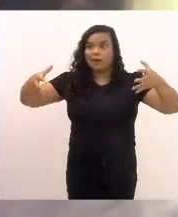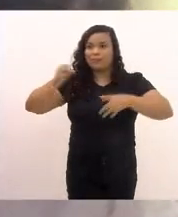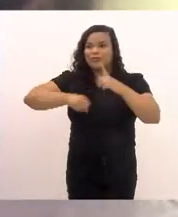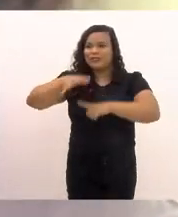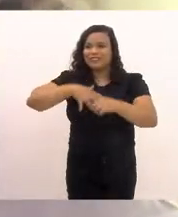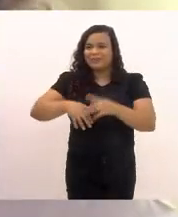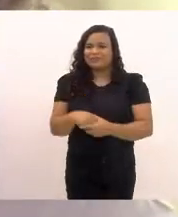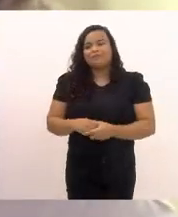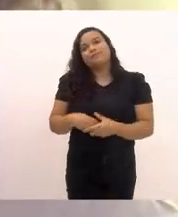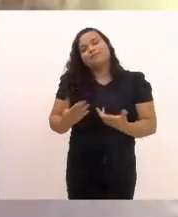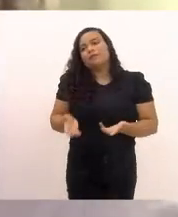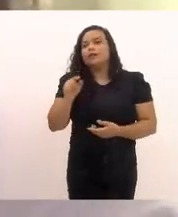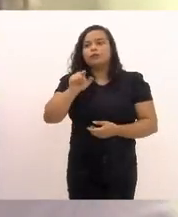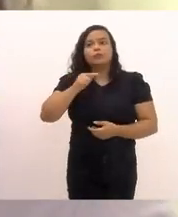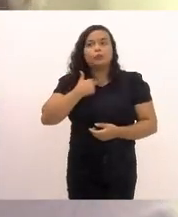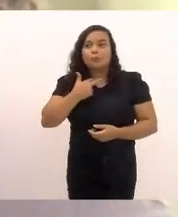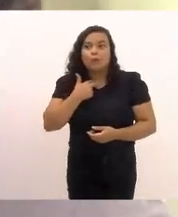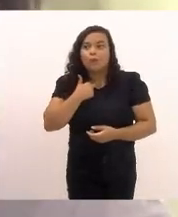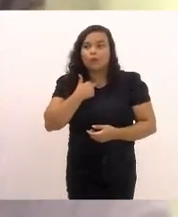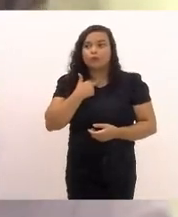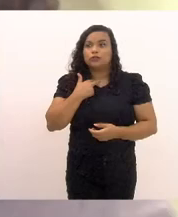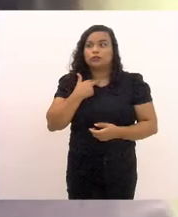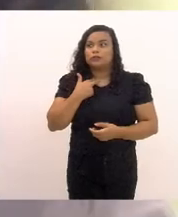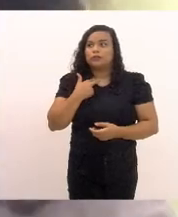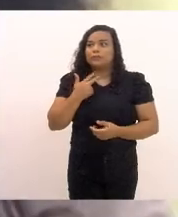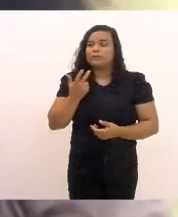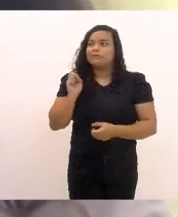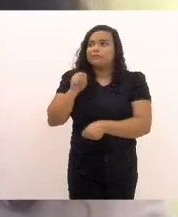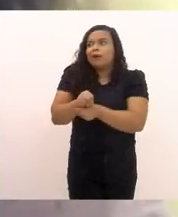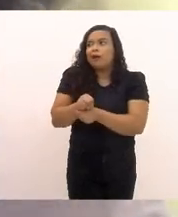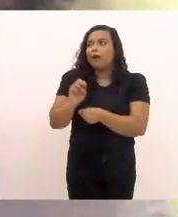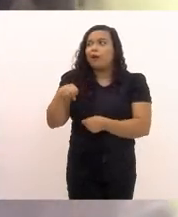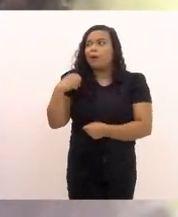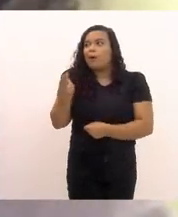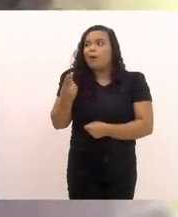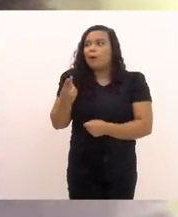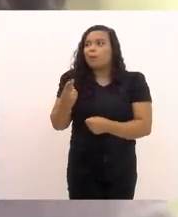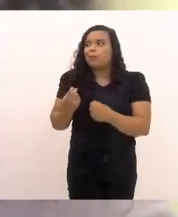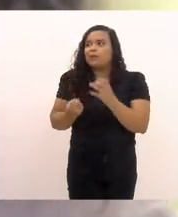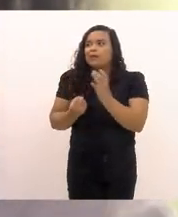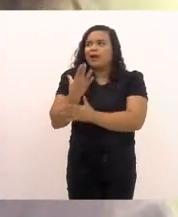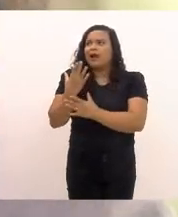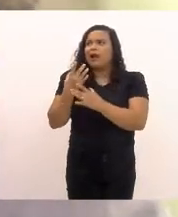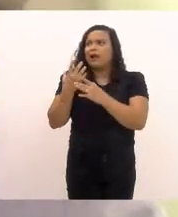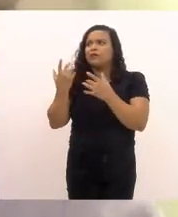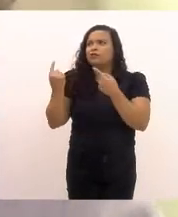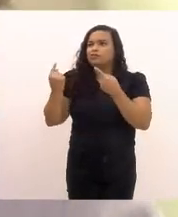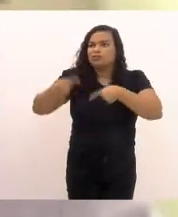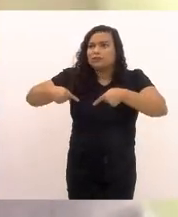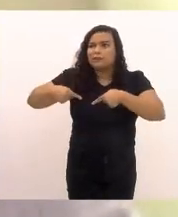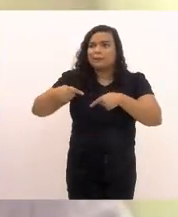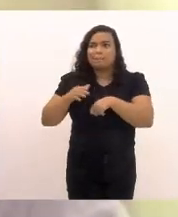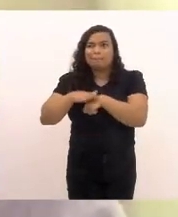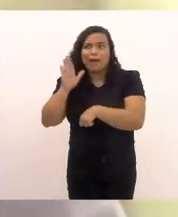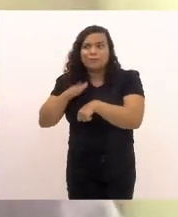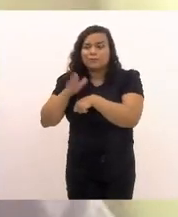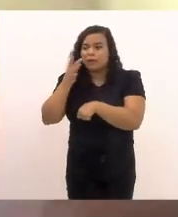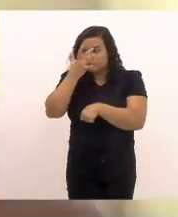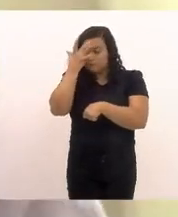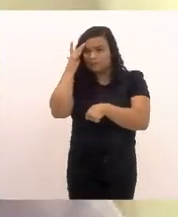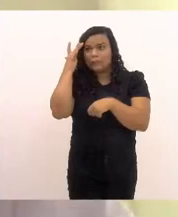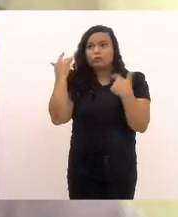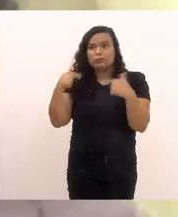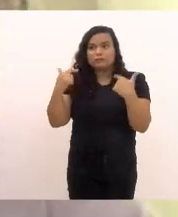de maneira nenhuma deve coibir ou criar mais desafios para as nossas servidoras. Então,